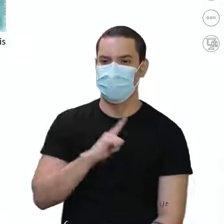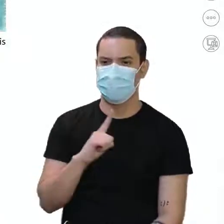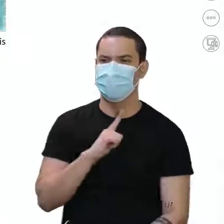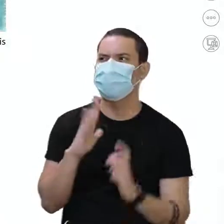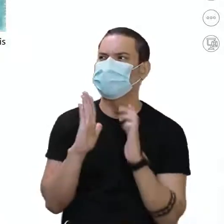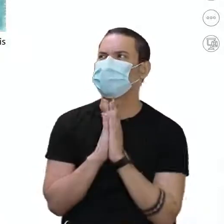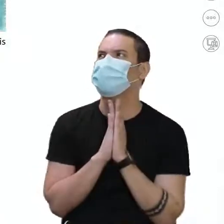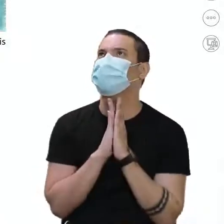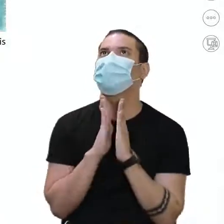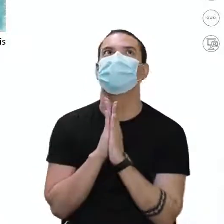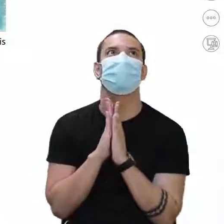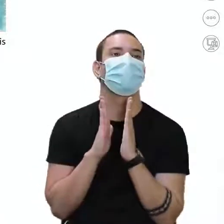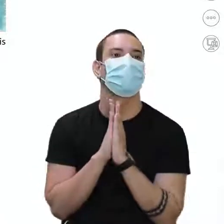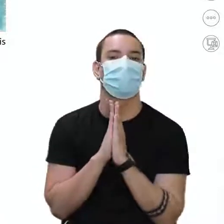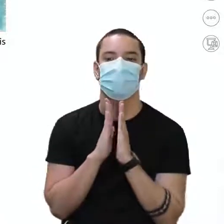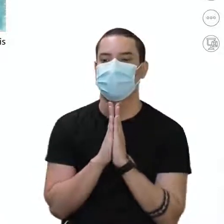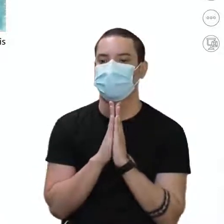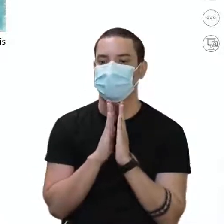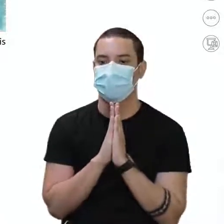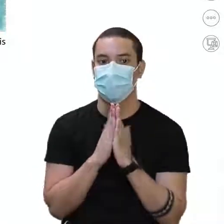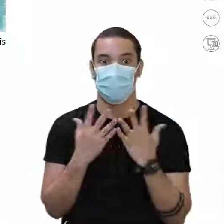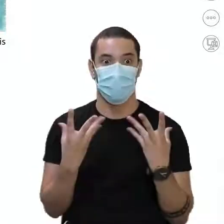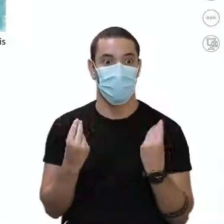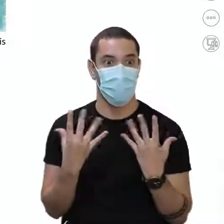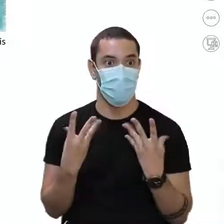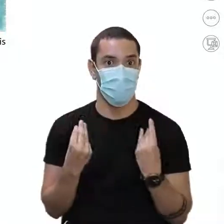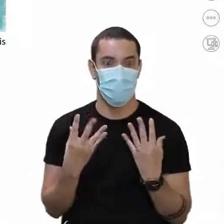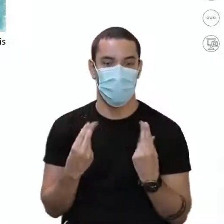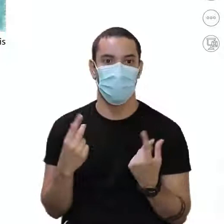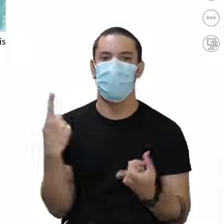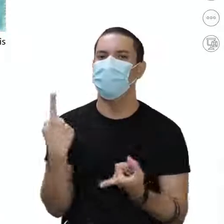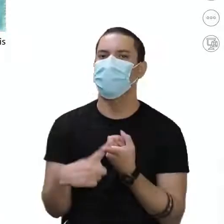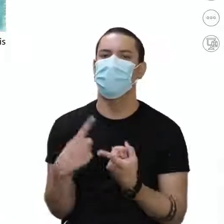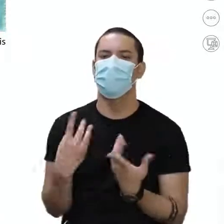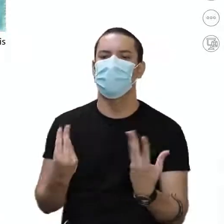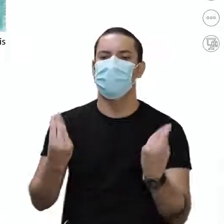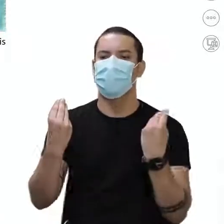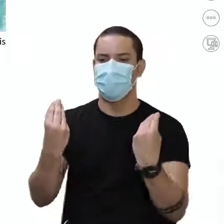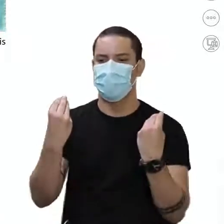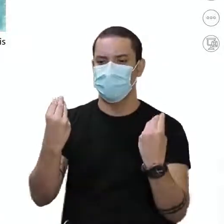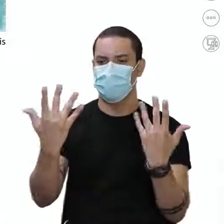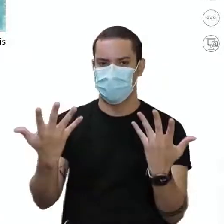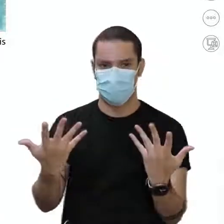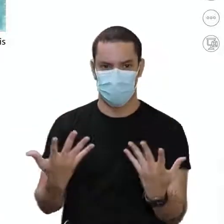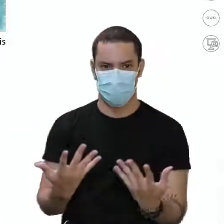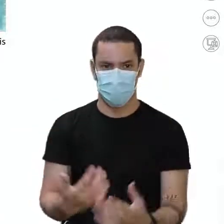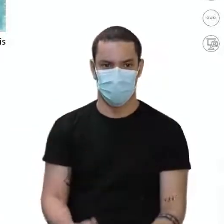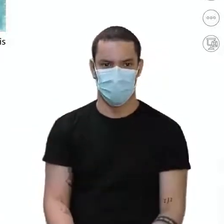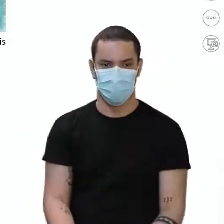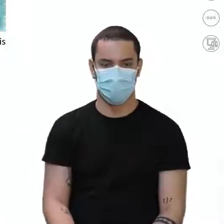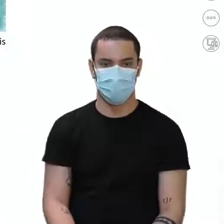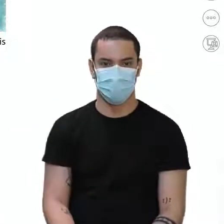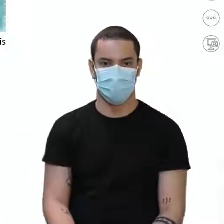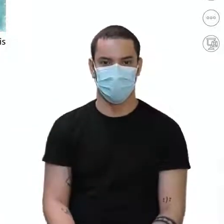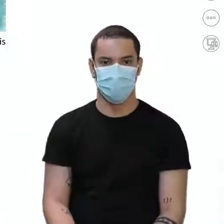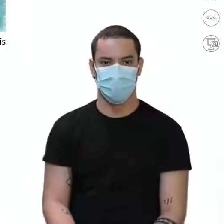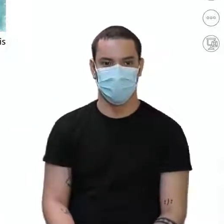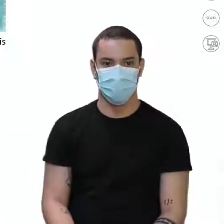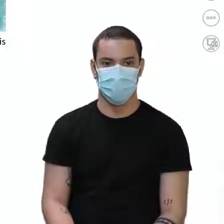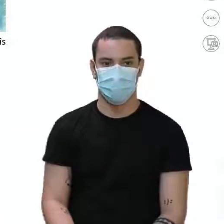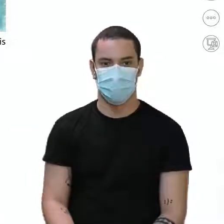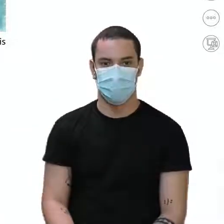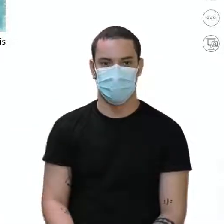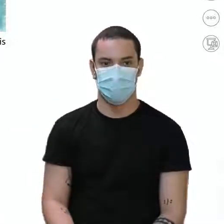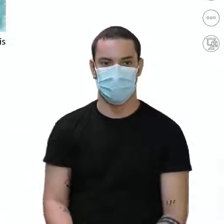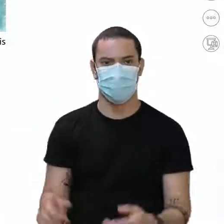rezado bastante. I've been praying hard. Said no more counting dollars.